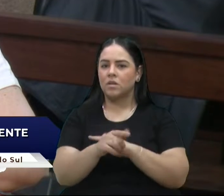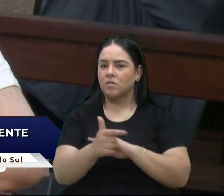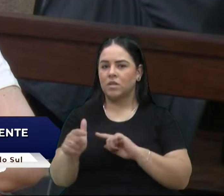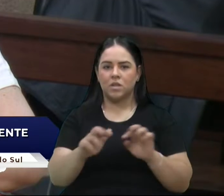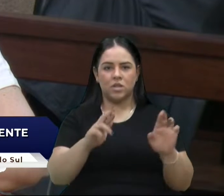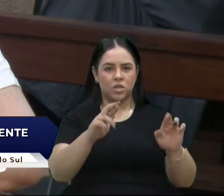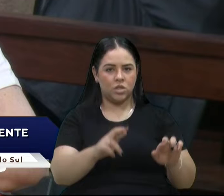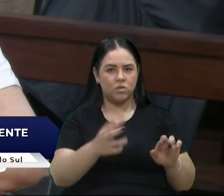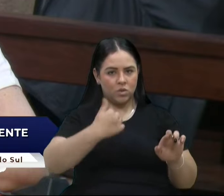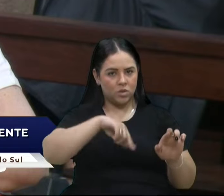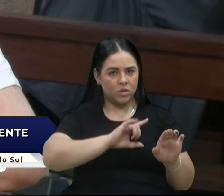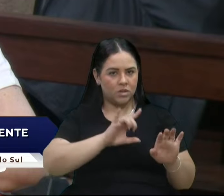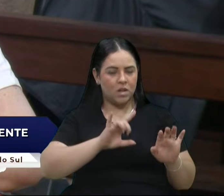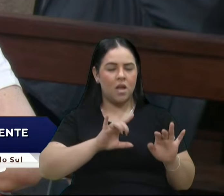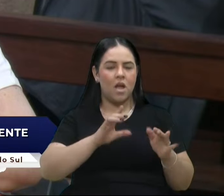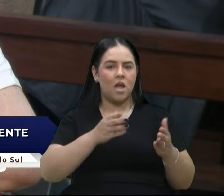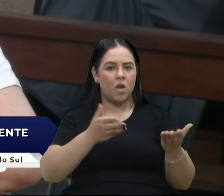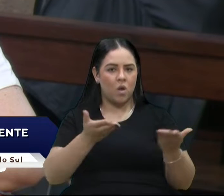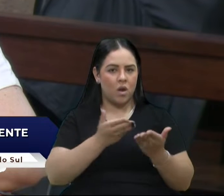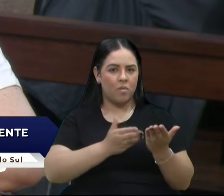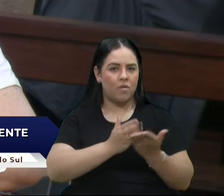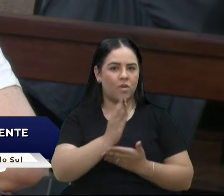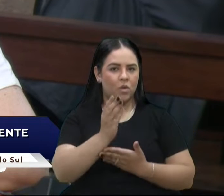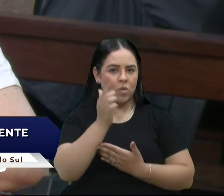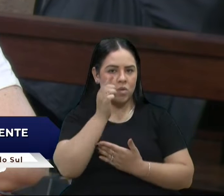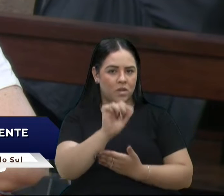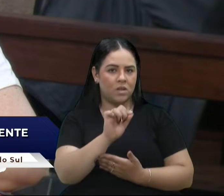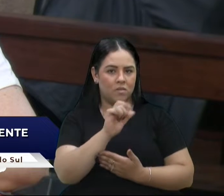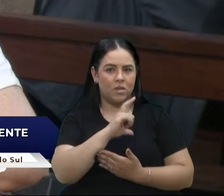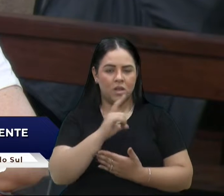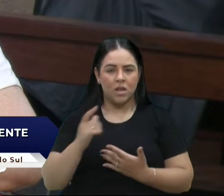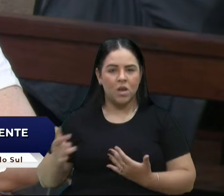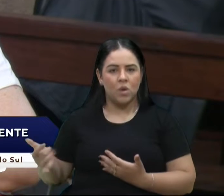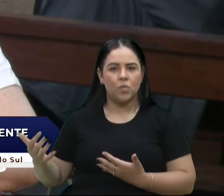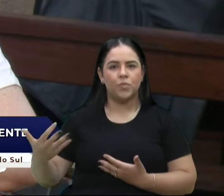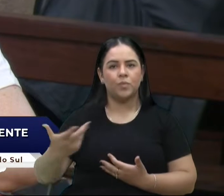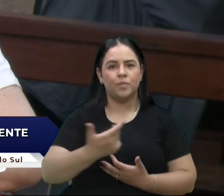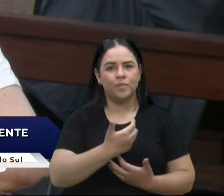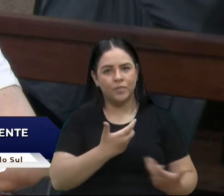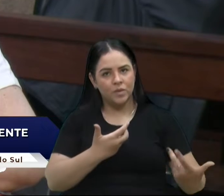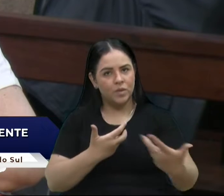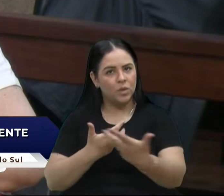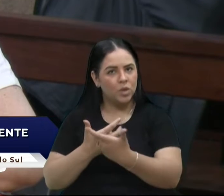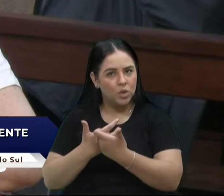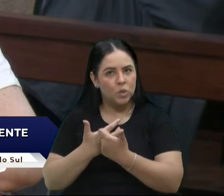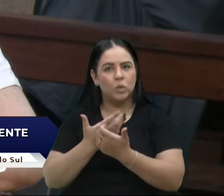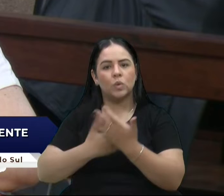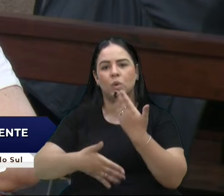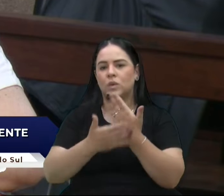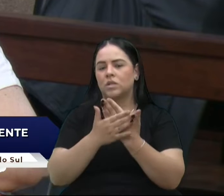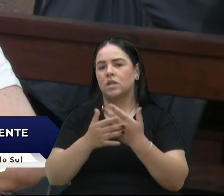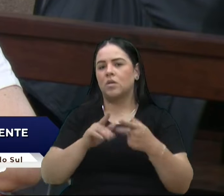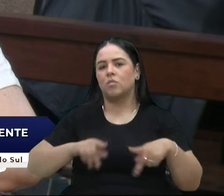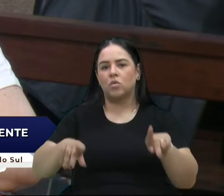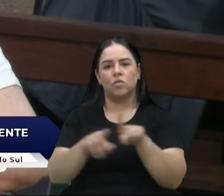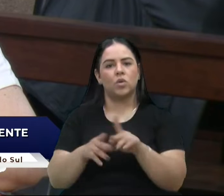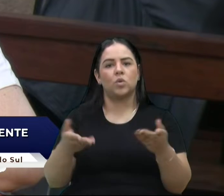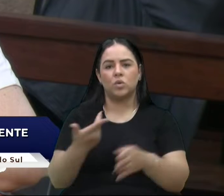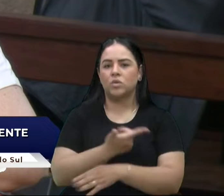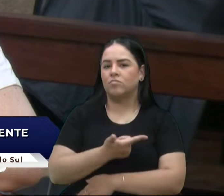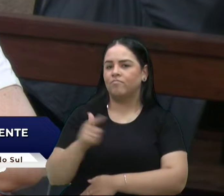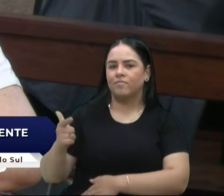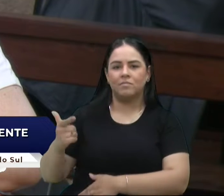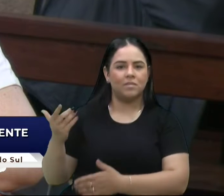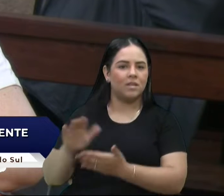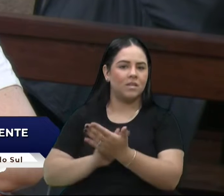tem na região. Então, com isso, o Virvi vai conseguir acolher toda essa população que hoje está desassistida porque não tem